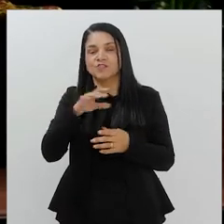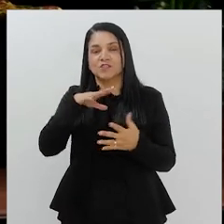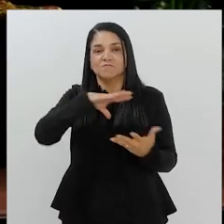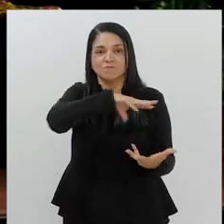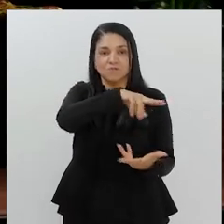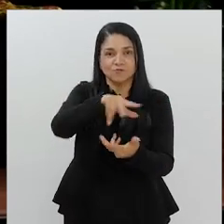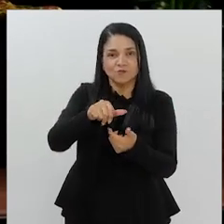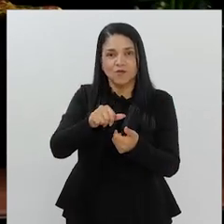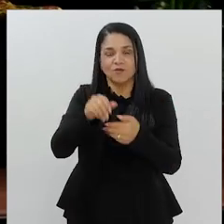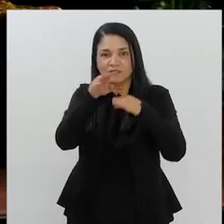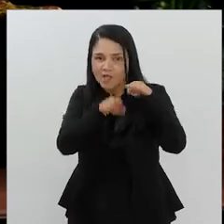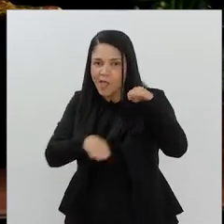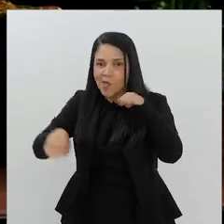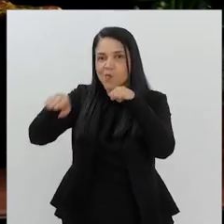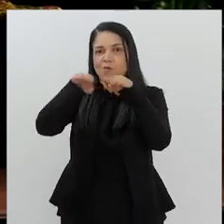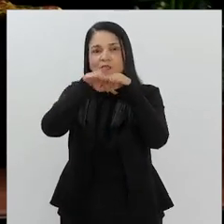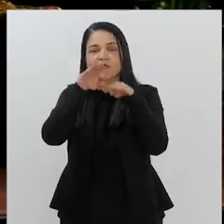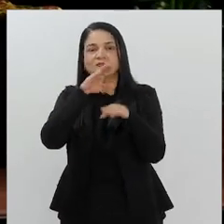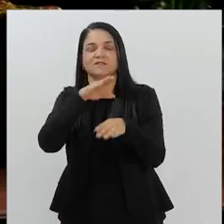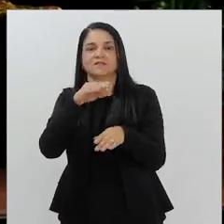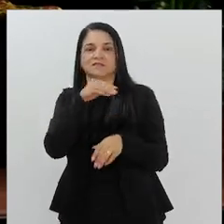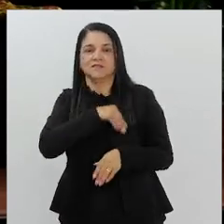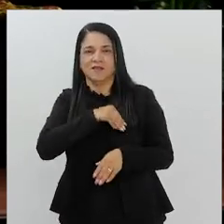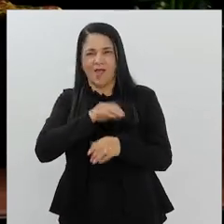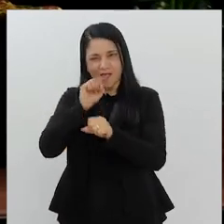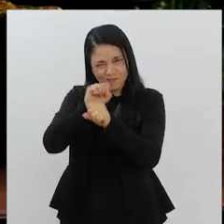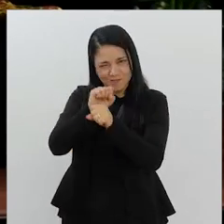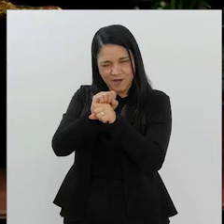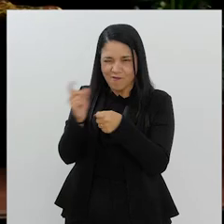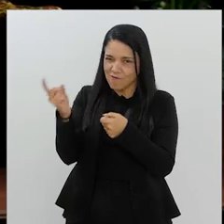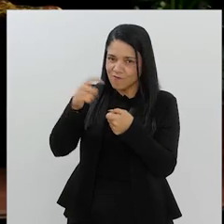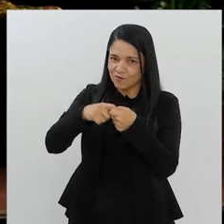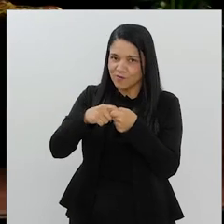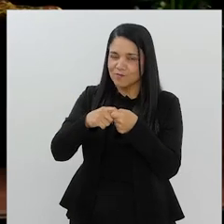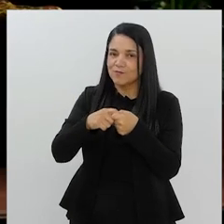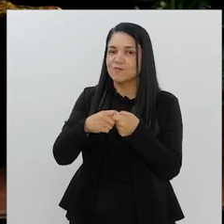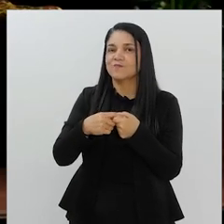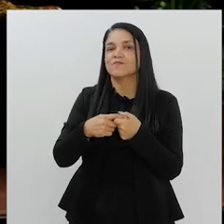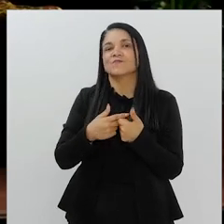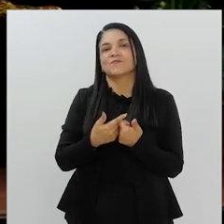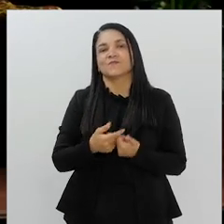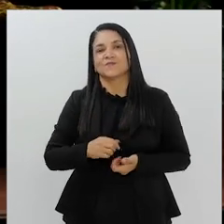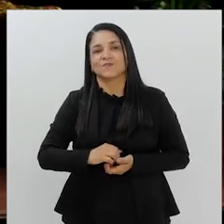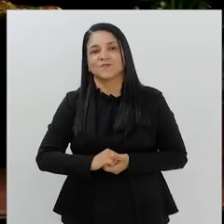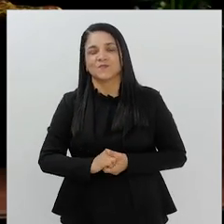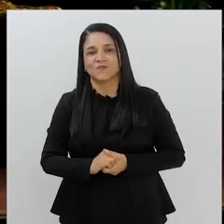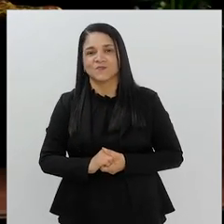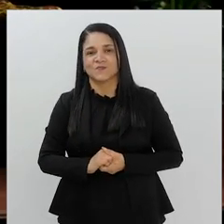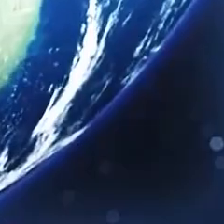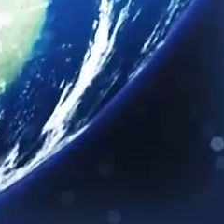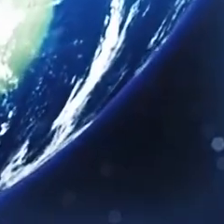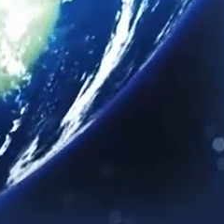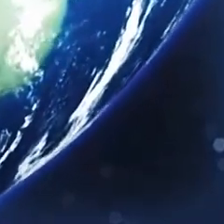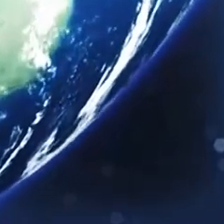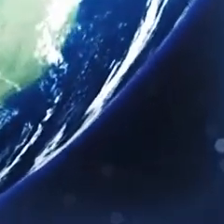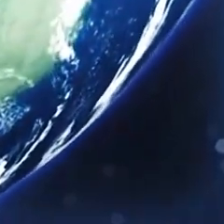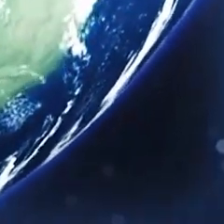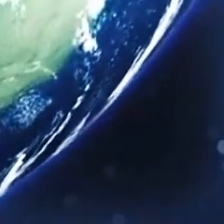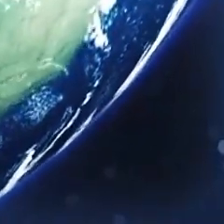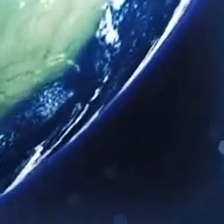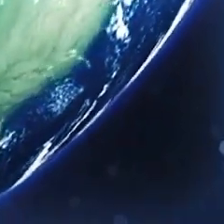aqui do dia internacional da Equidade salarial E aí você aguarda e voltamos já já com o nosso segundo bloco com esse tema